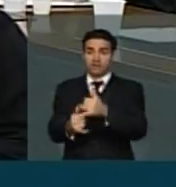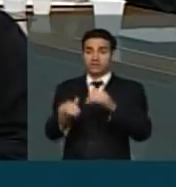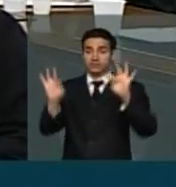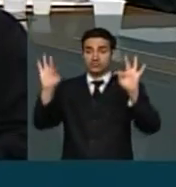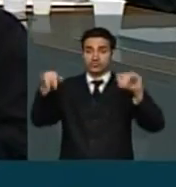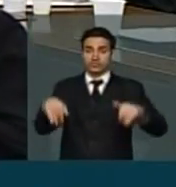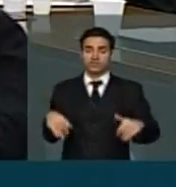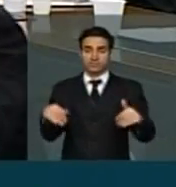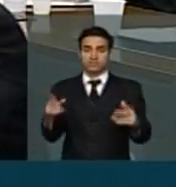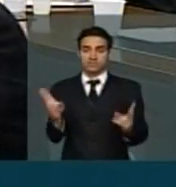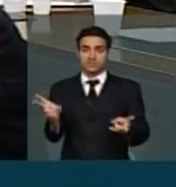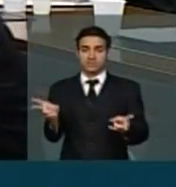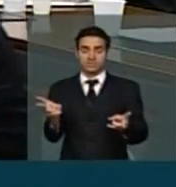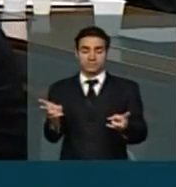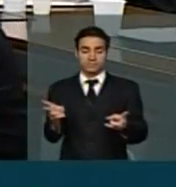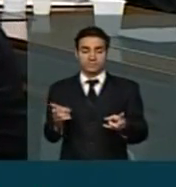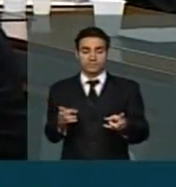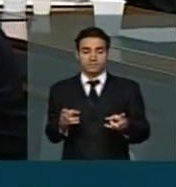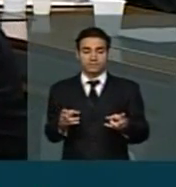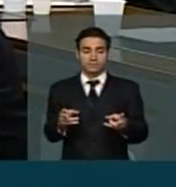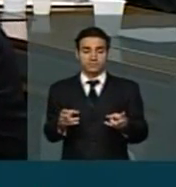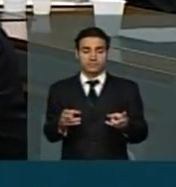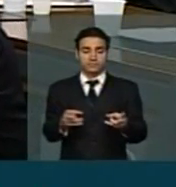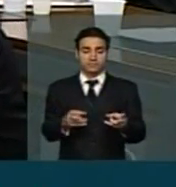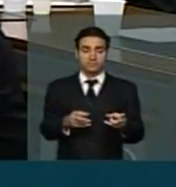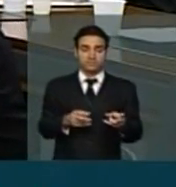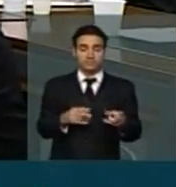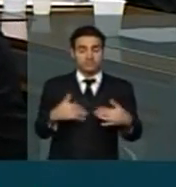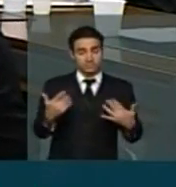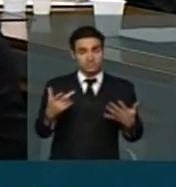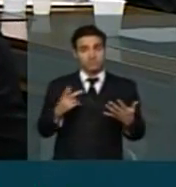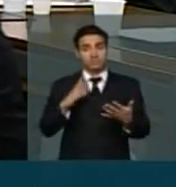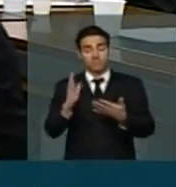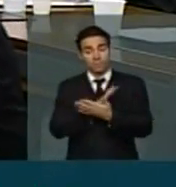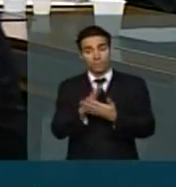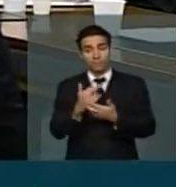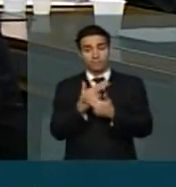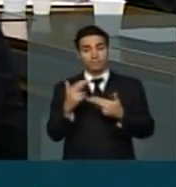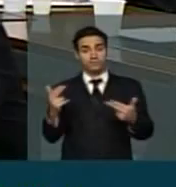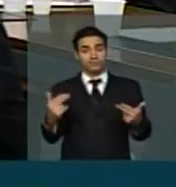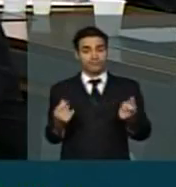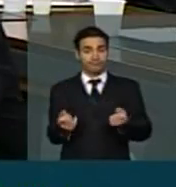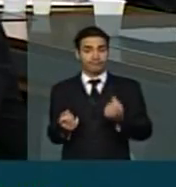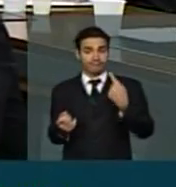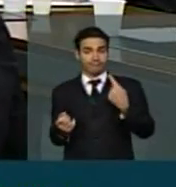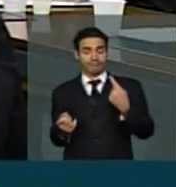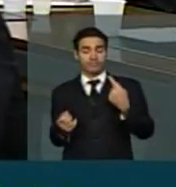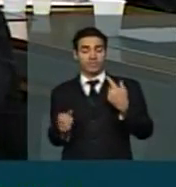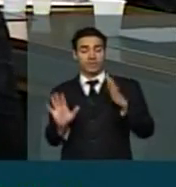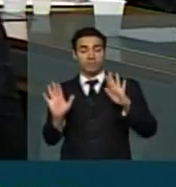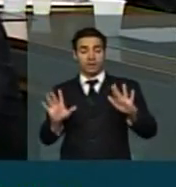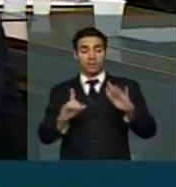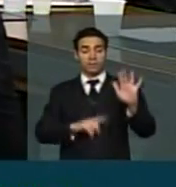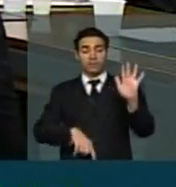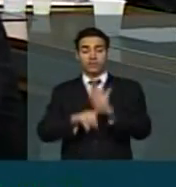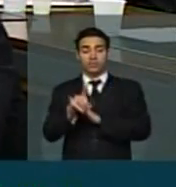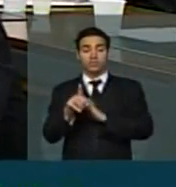telefones da mesma rede. Então, são algumas questões que efetivamente estranho.